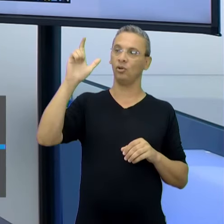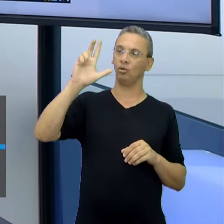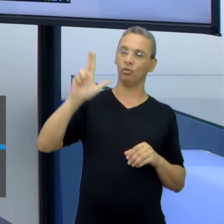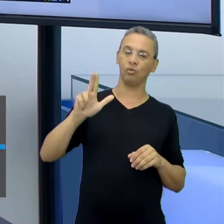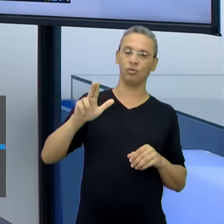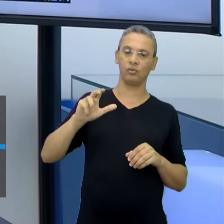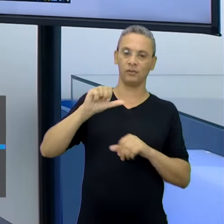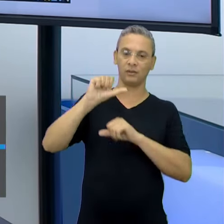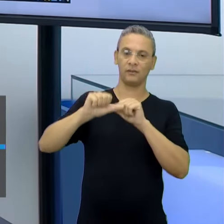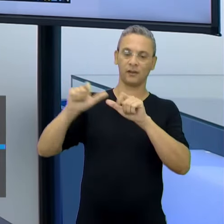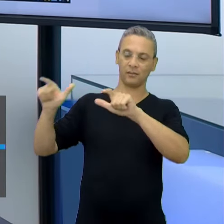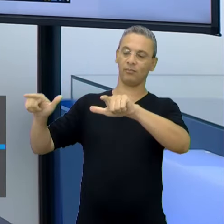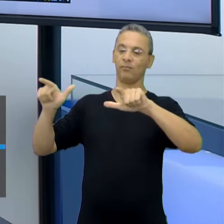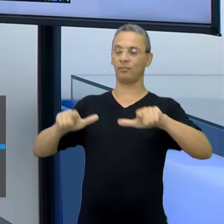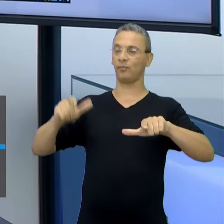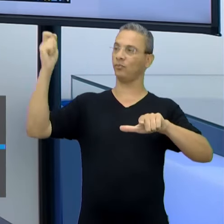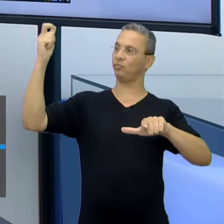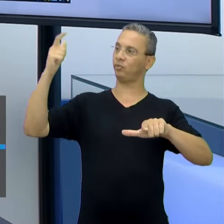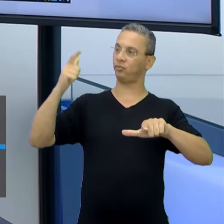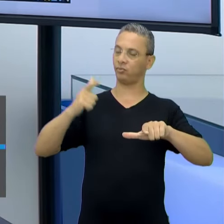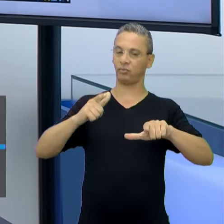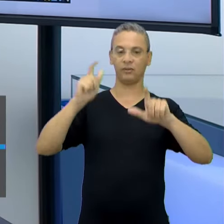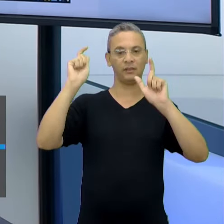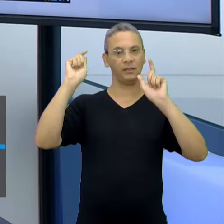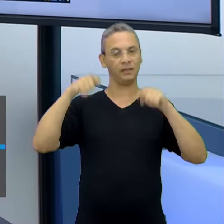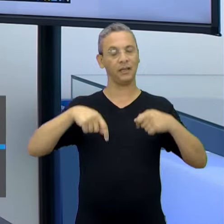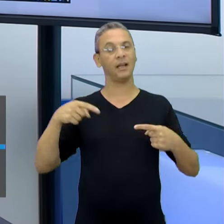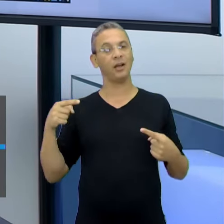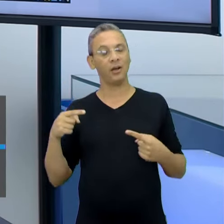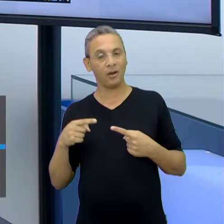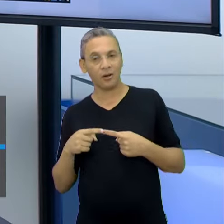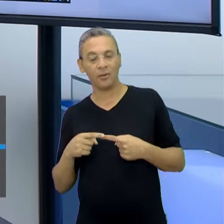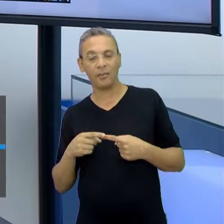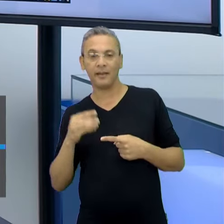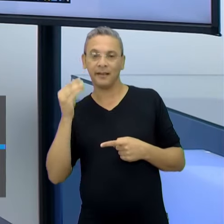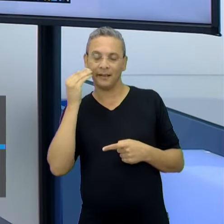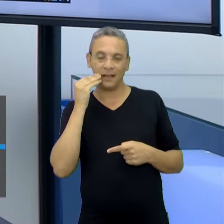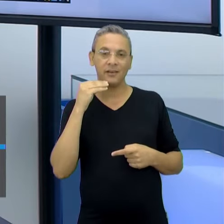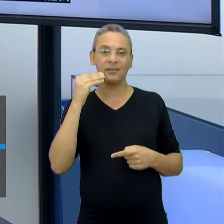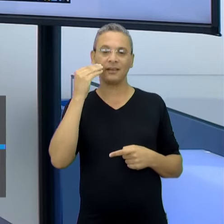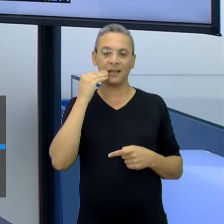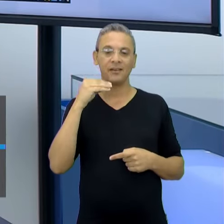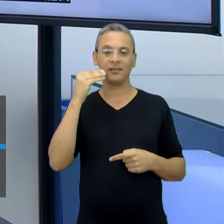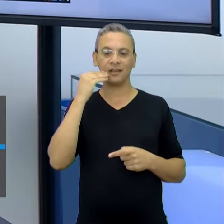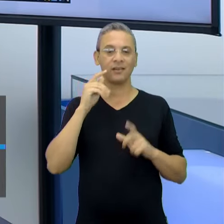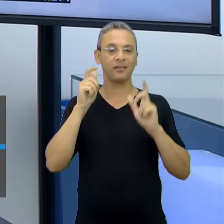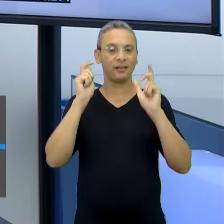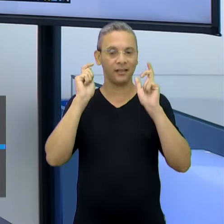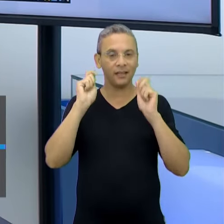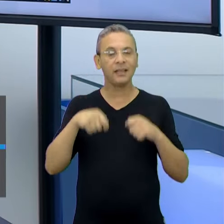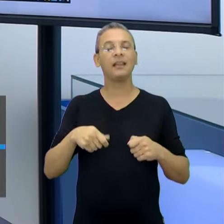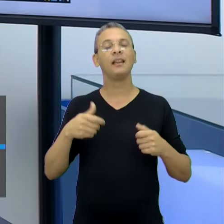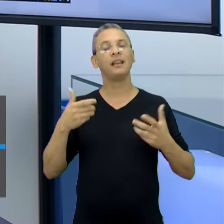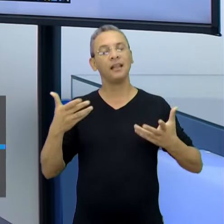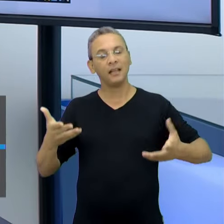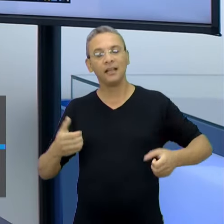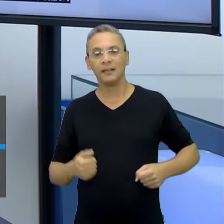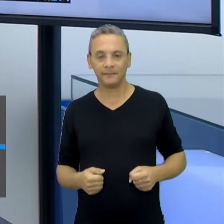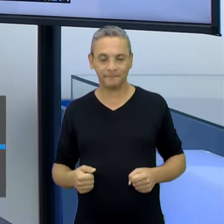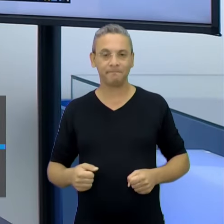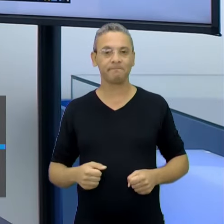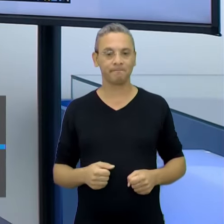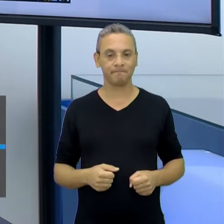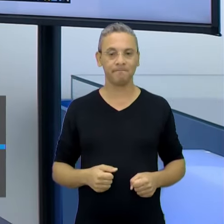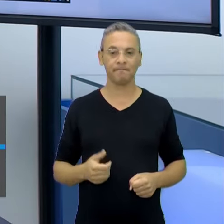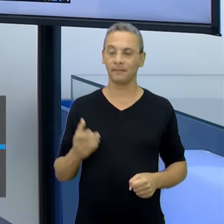uma célula solar, é isso mesmo, e fazer aí os nossos testes, fazer aí as nossas